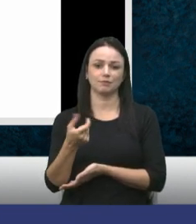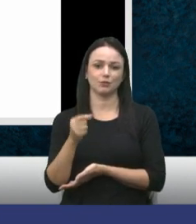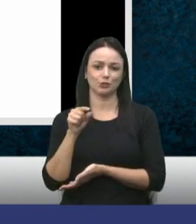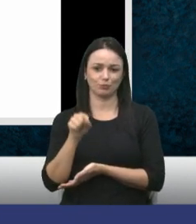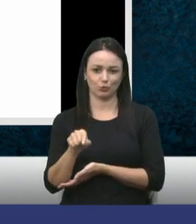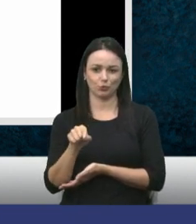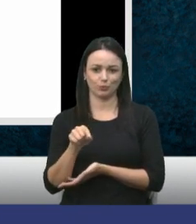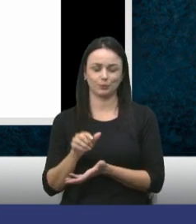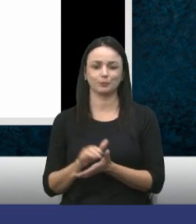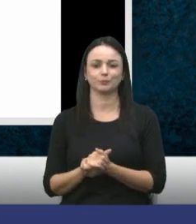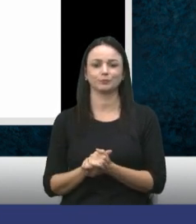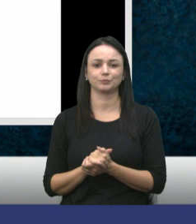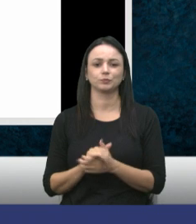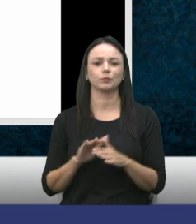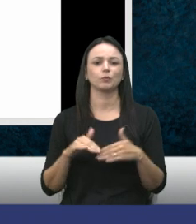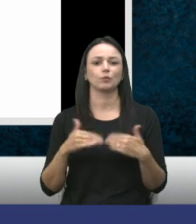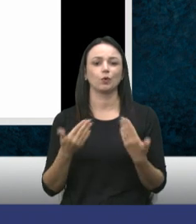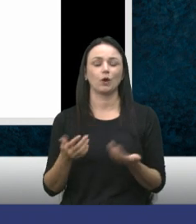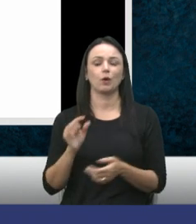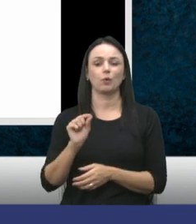335.820.000, dos quais